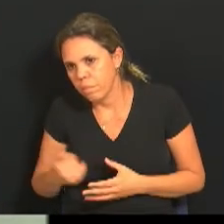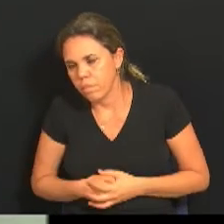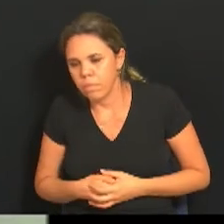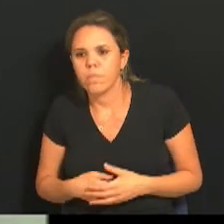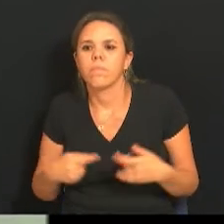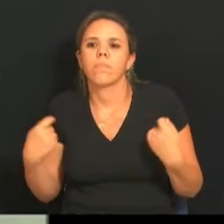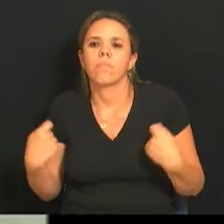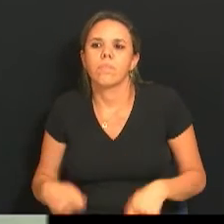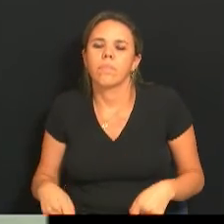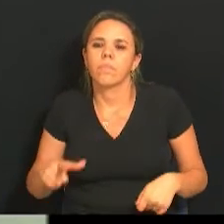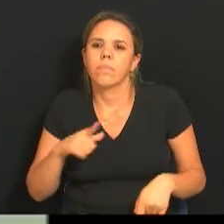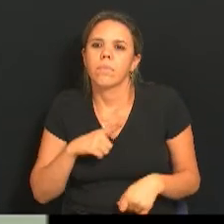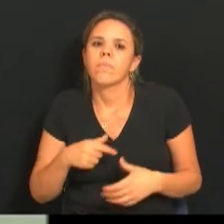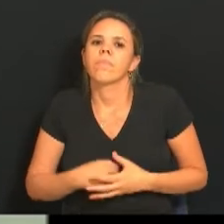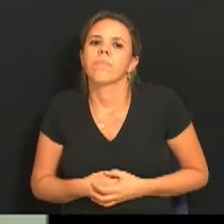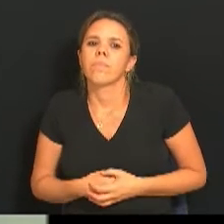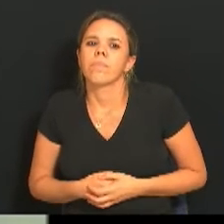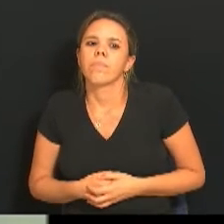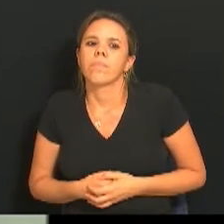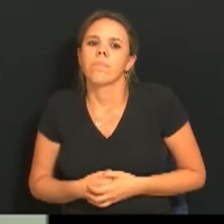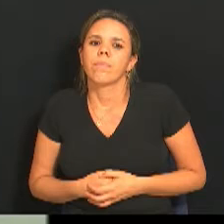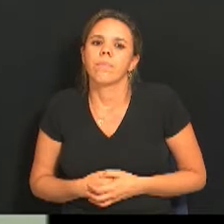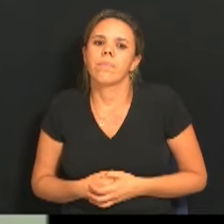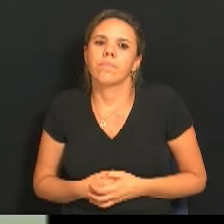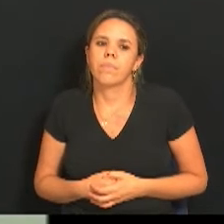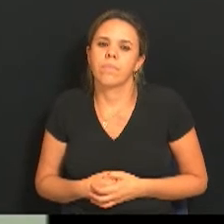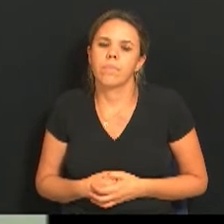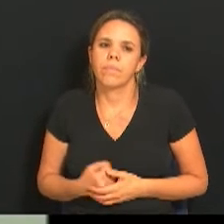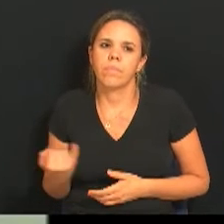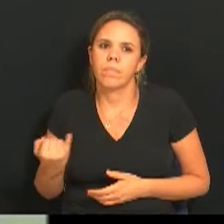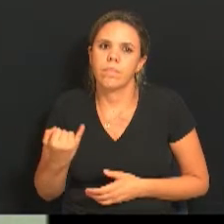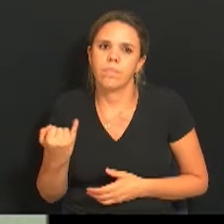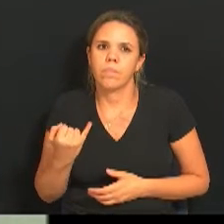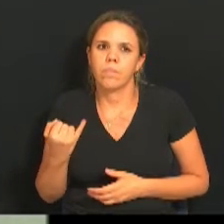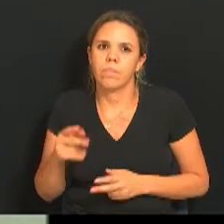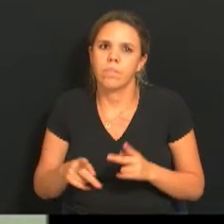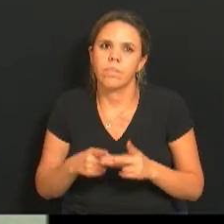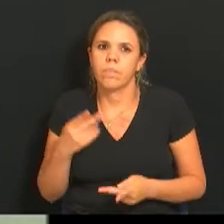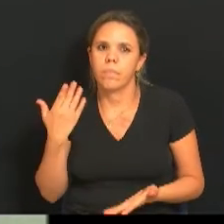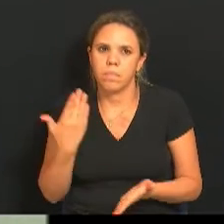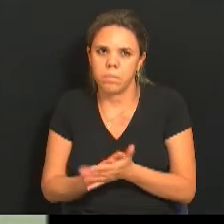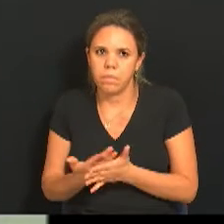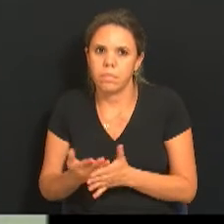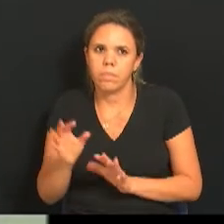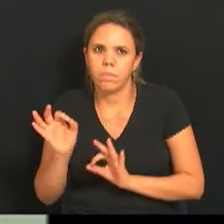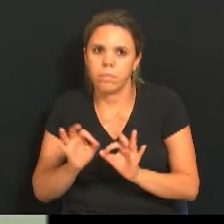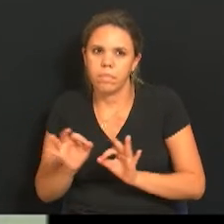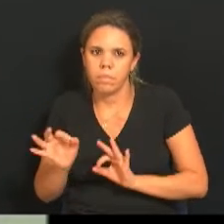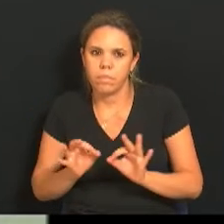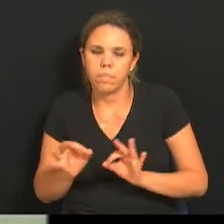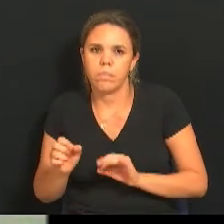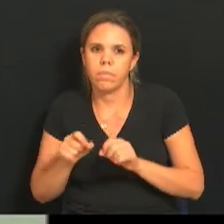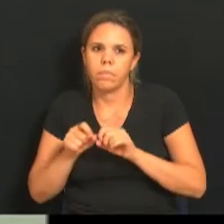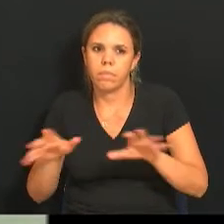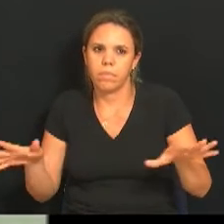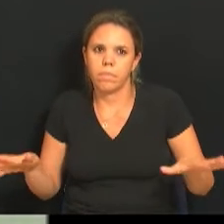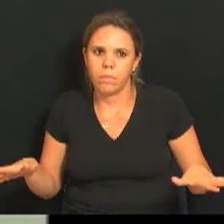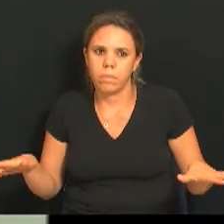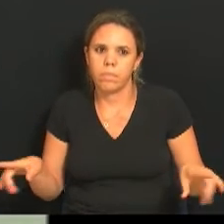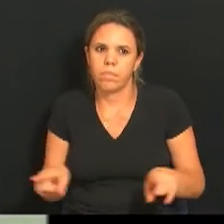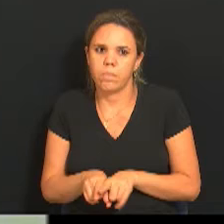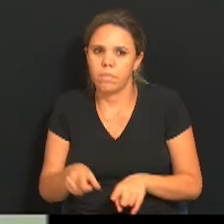precisa ganhar peso nisso e as pessoas entenderem que a gente está organizando uma distribuição, porque também está falando